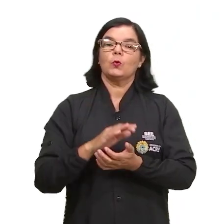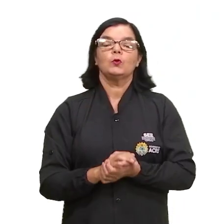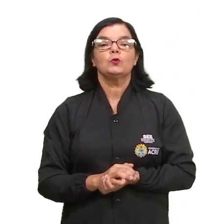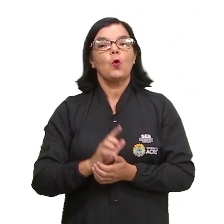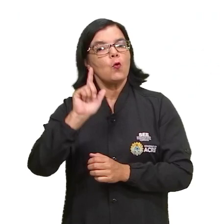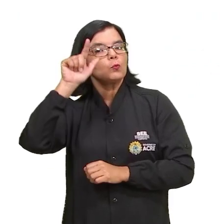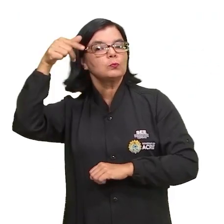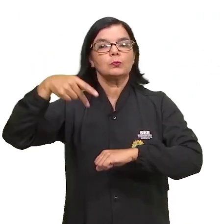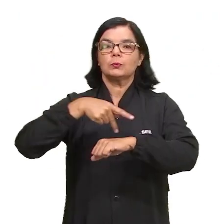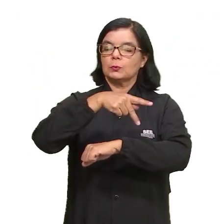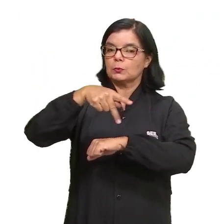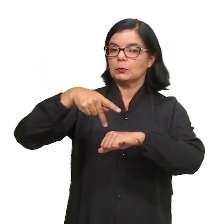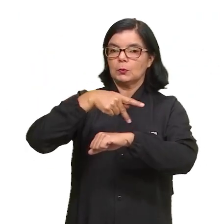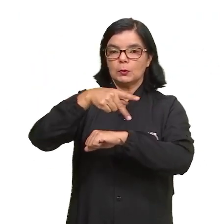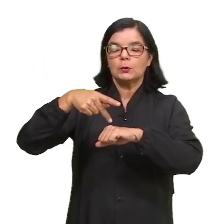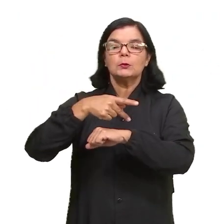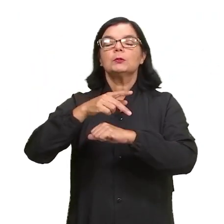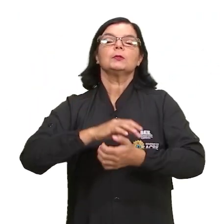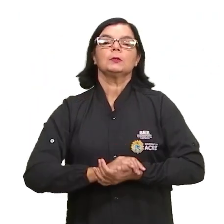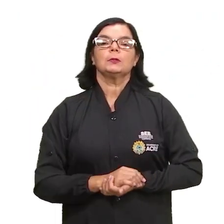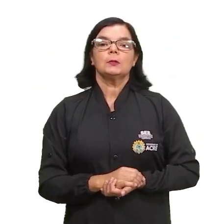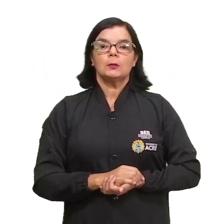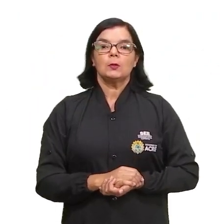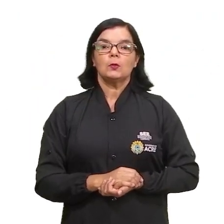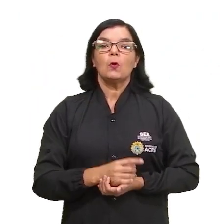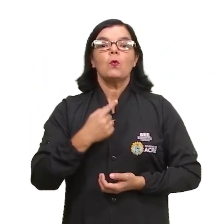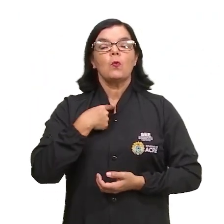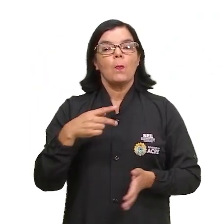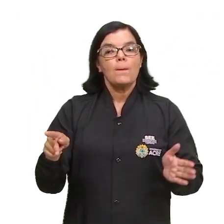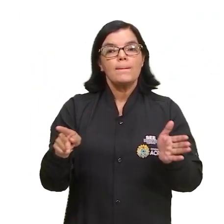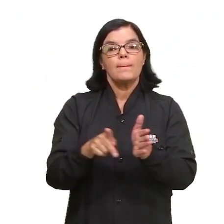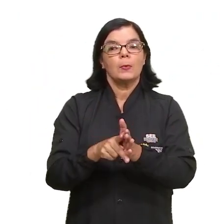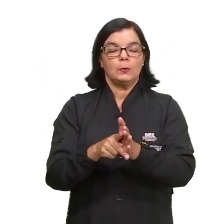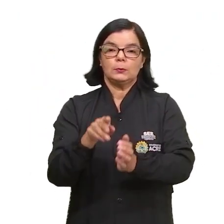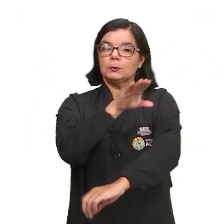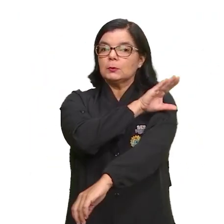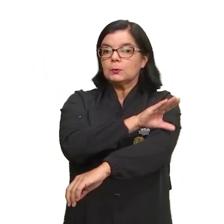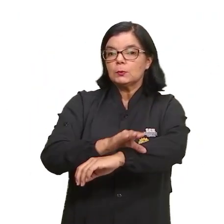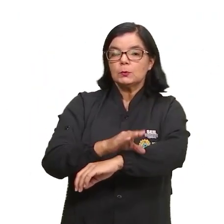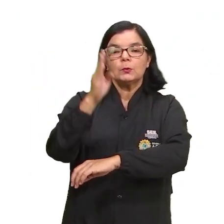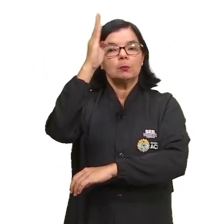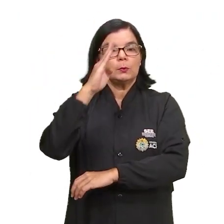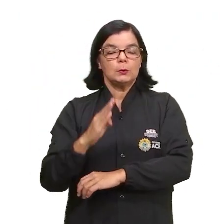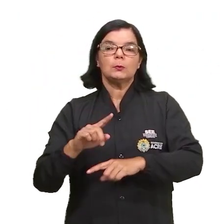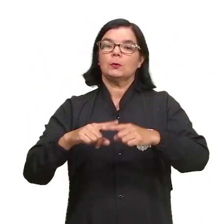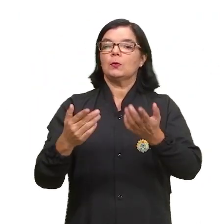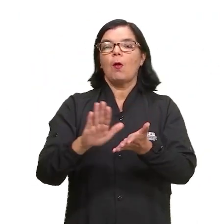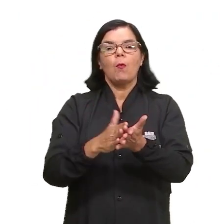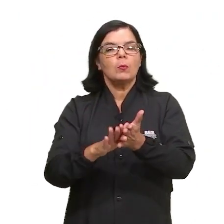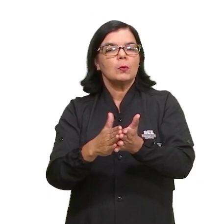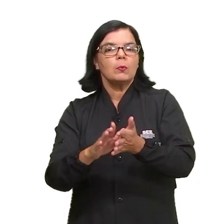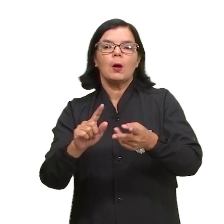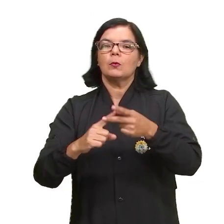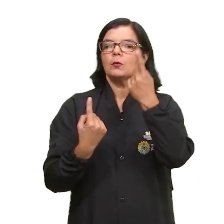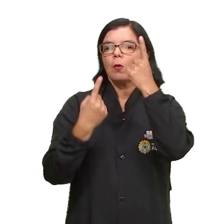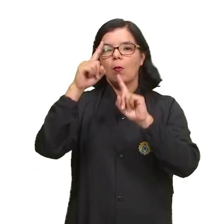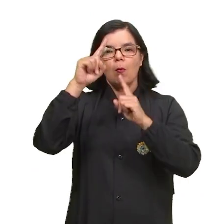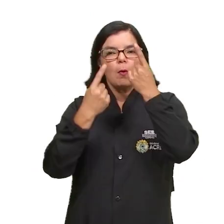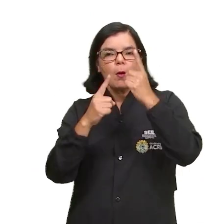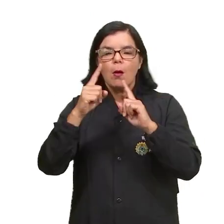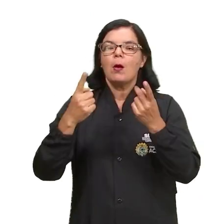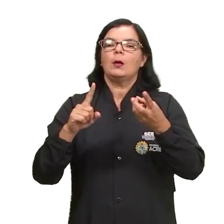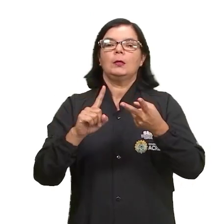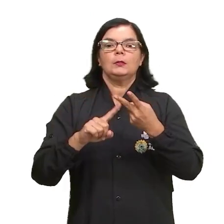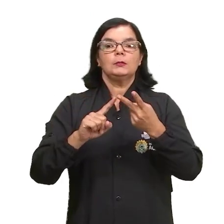exterior, fora do Brasil, como sendo parte da cultura. Então, o que é o Brasil? O Brasil é samba, o Brasil é carnaval. Então,